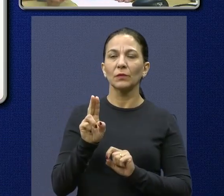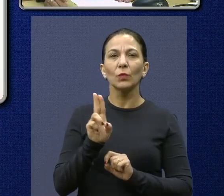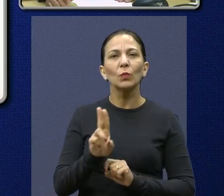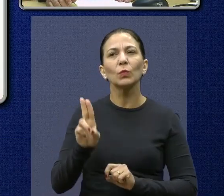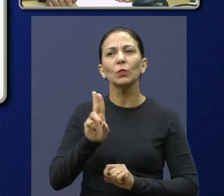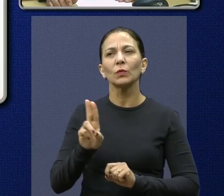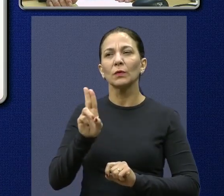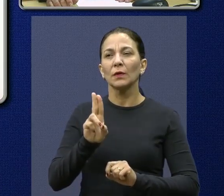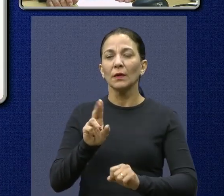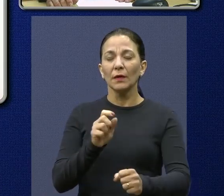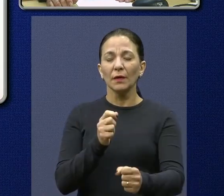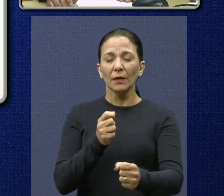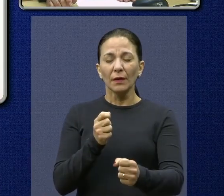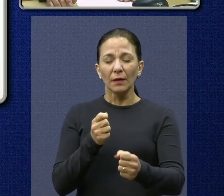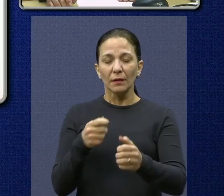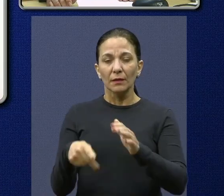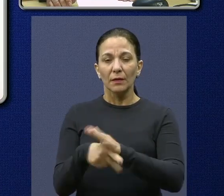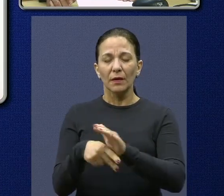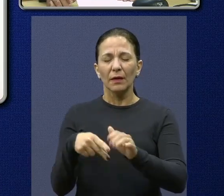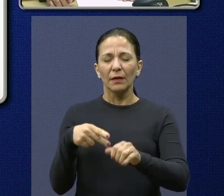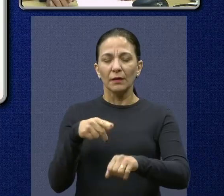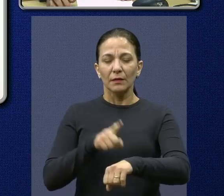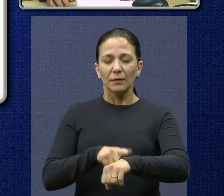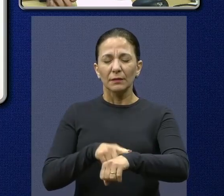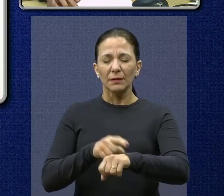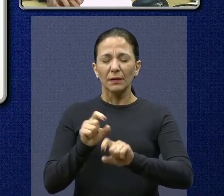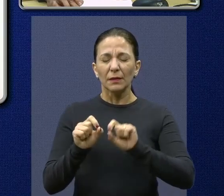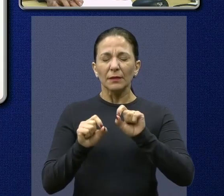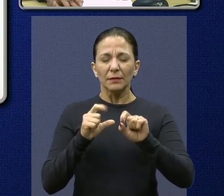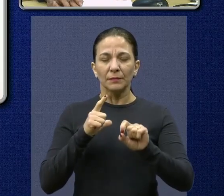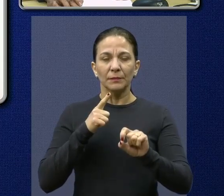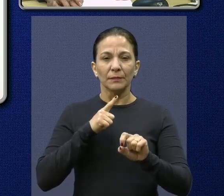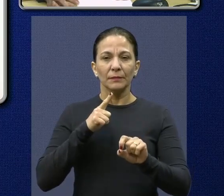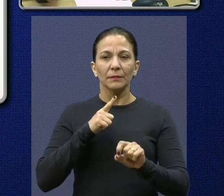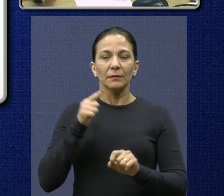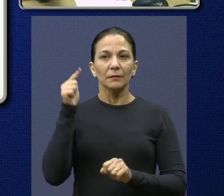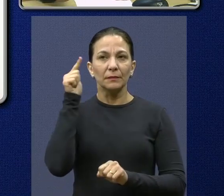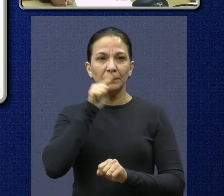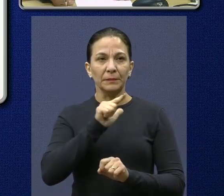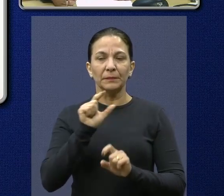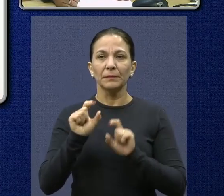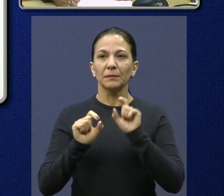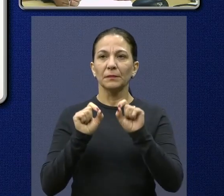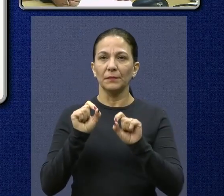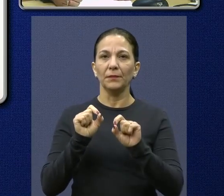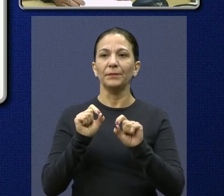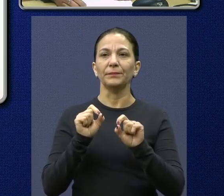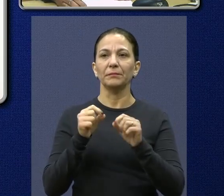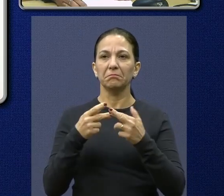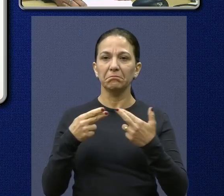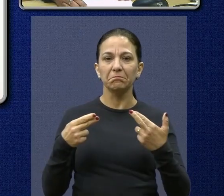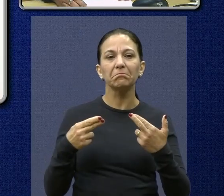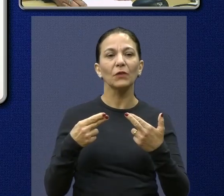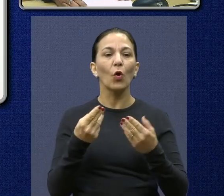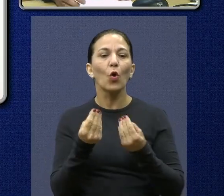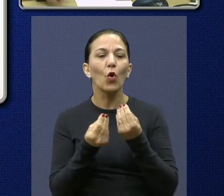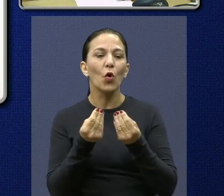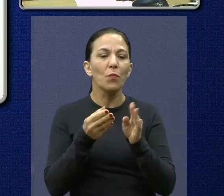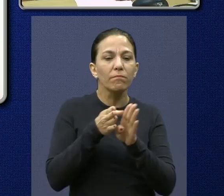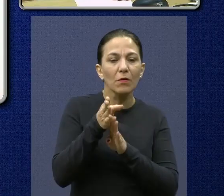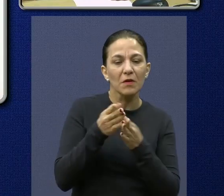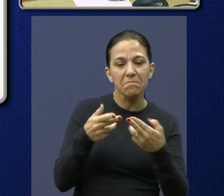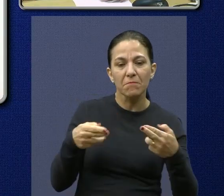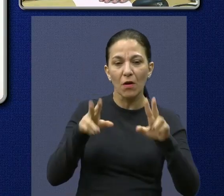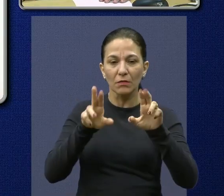abusivo do teu tempo aqui, para que a gente consiga encaminhar algumas questões aqui no município. Então, eu